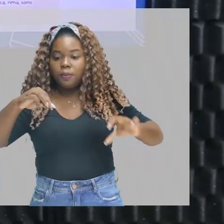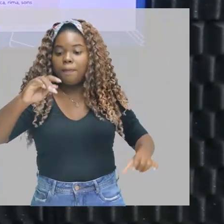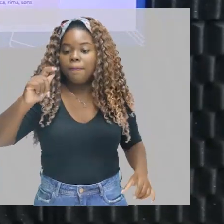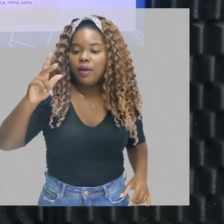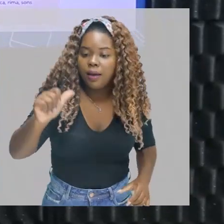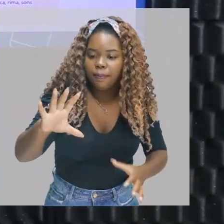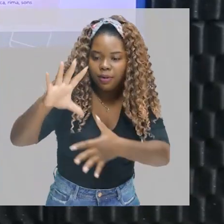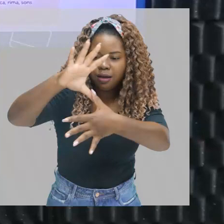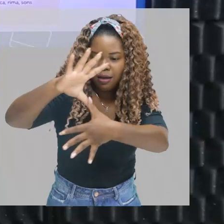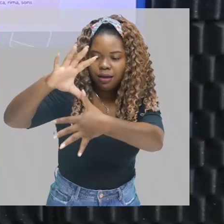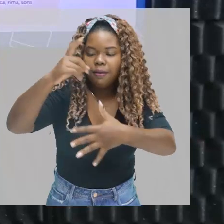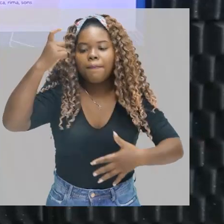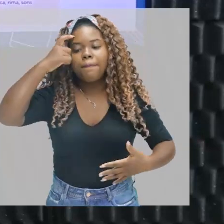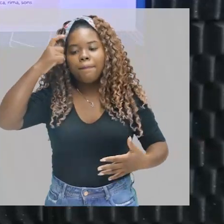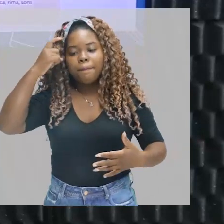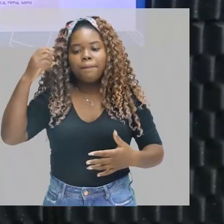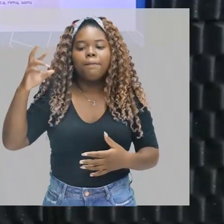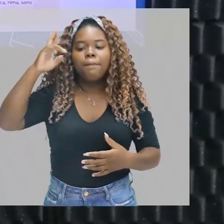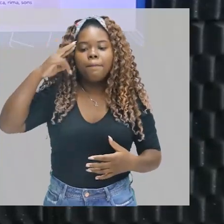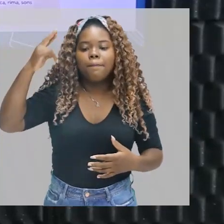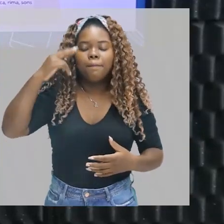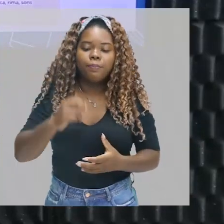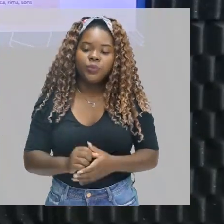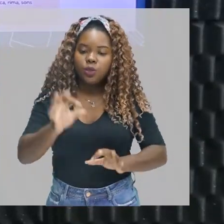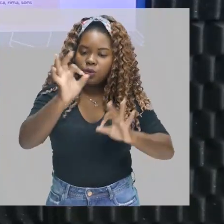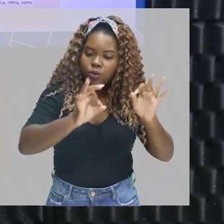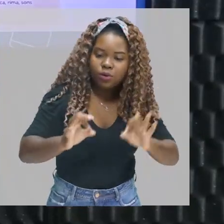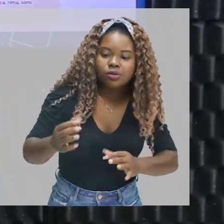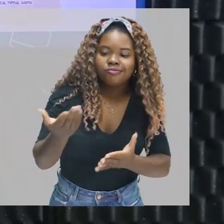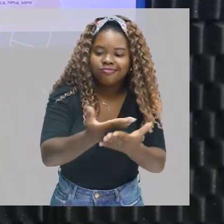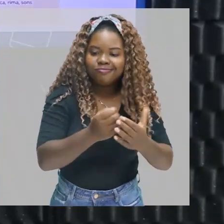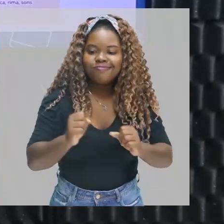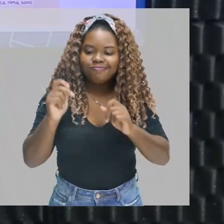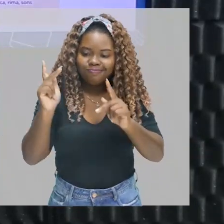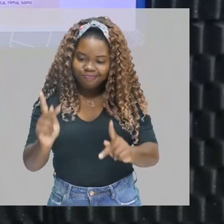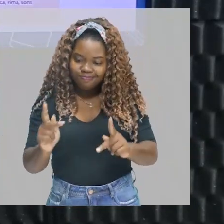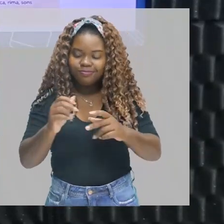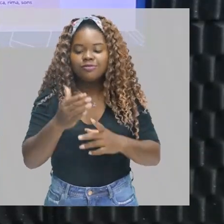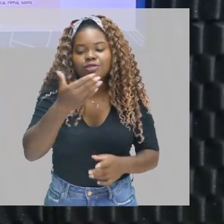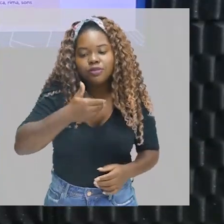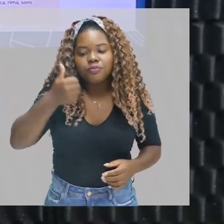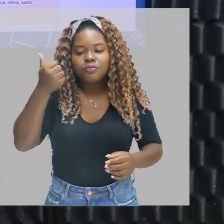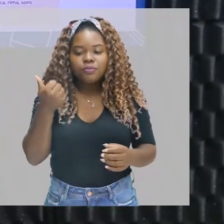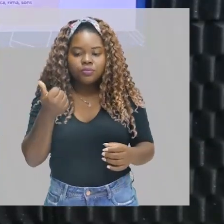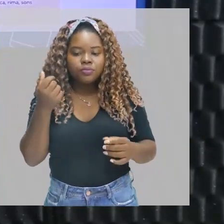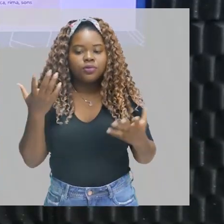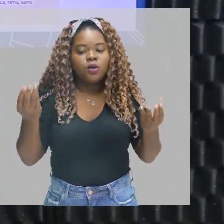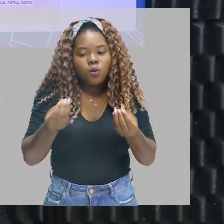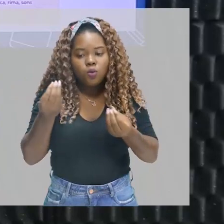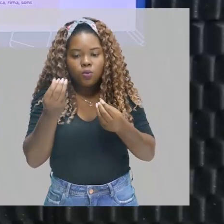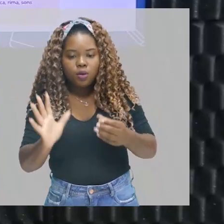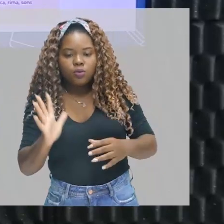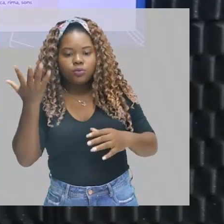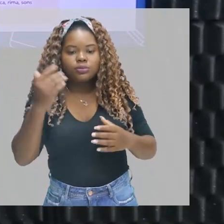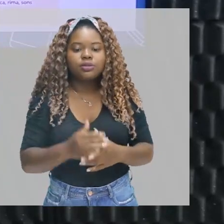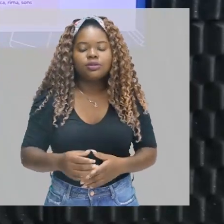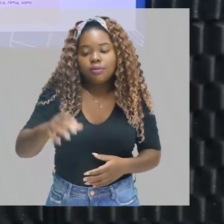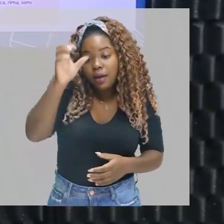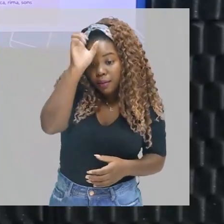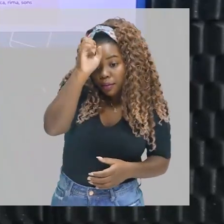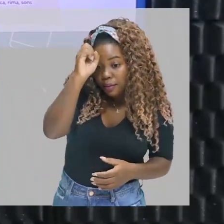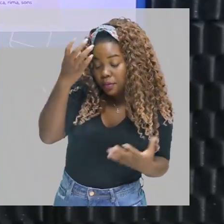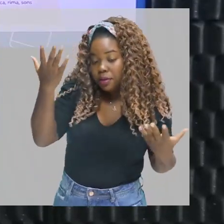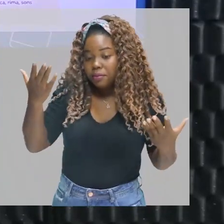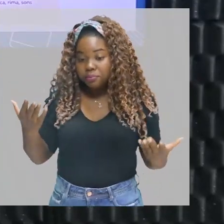de vocês, voltem nas aulas anteriores e vejam a melhor maneira para que vocês possam fazer essa composição e ir